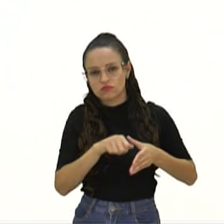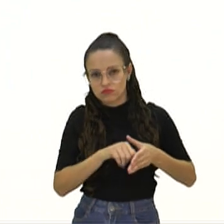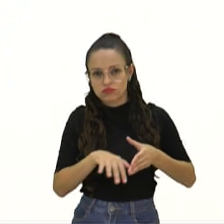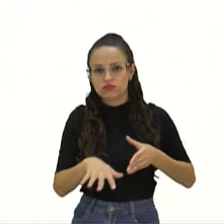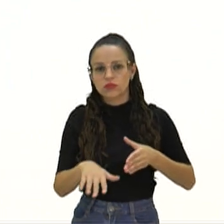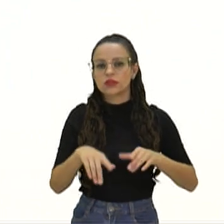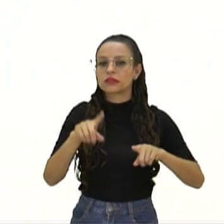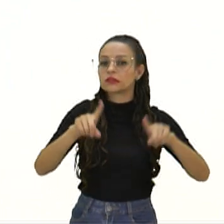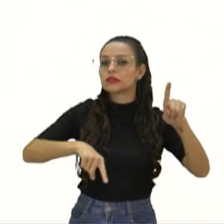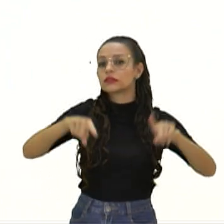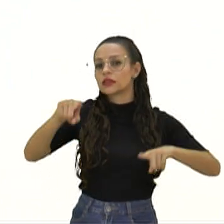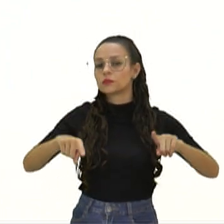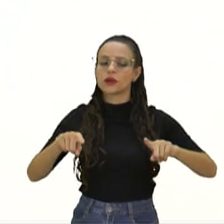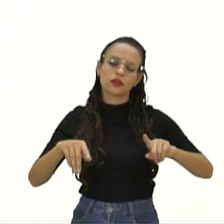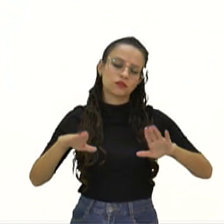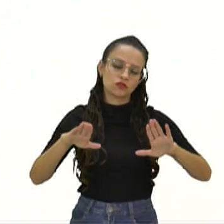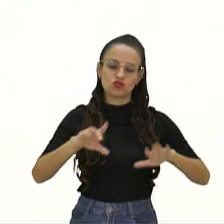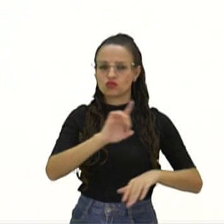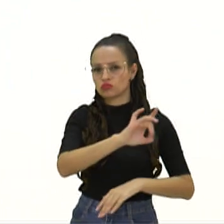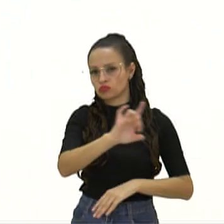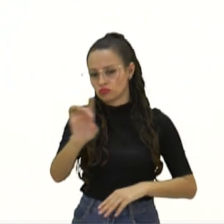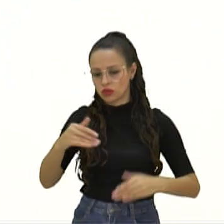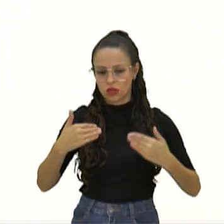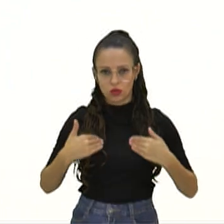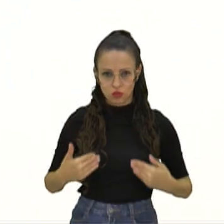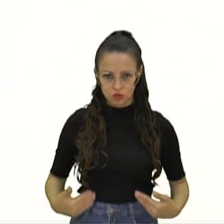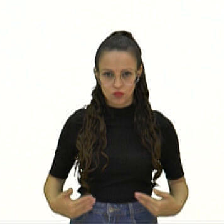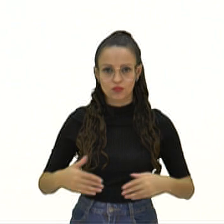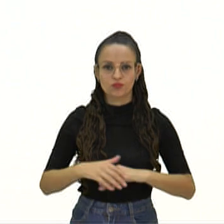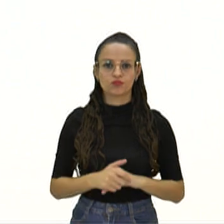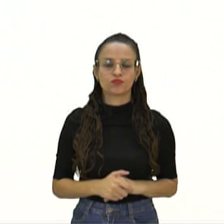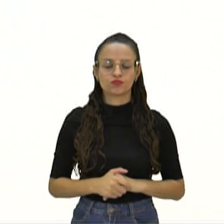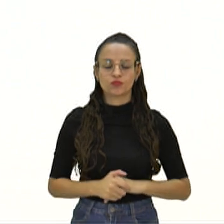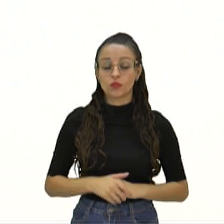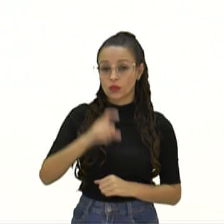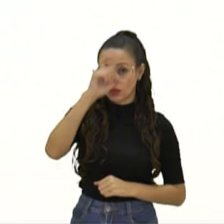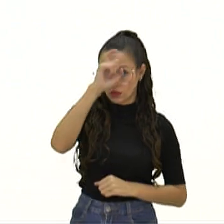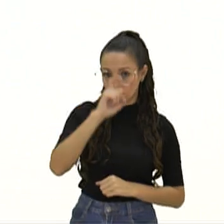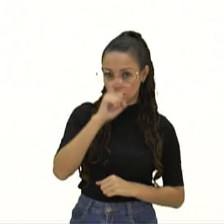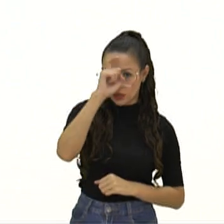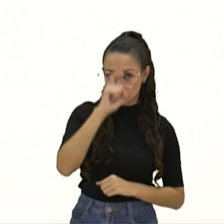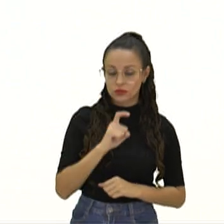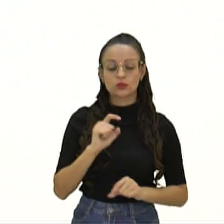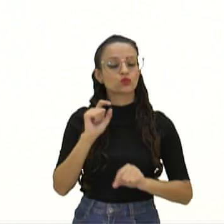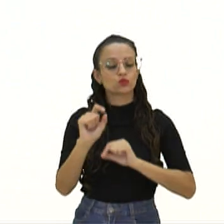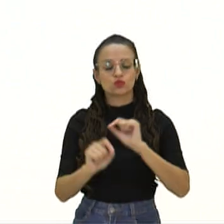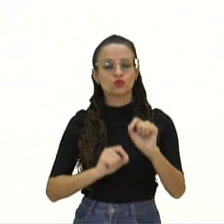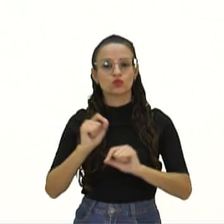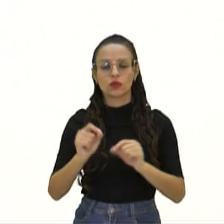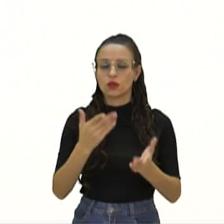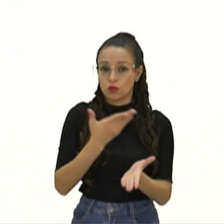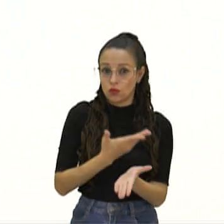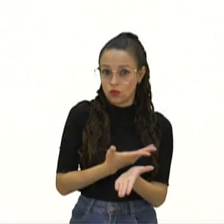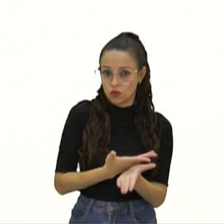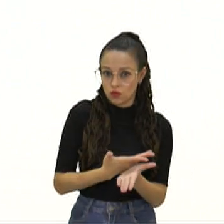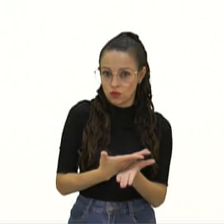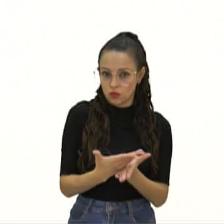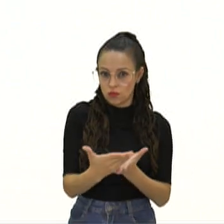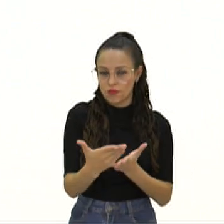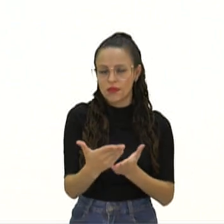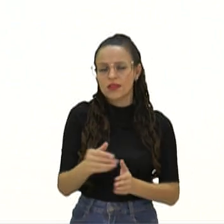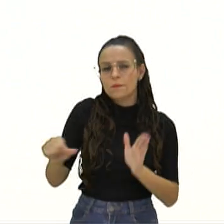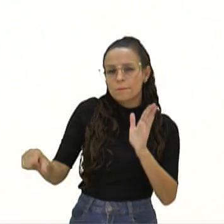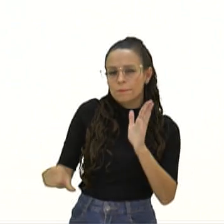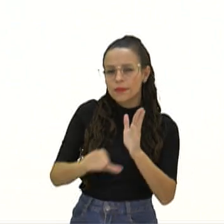Variável conforme o organismo, certo, gente? A menstruação, quando começa, né, a menstruação, a